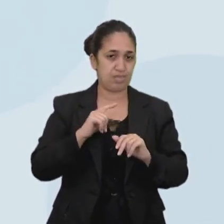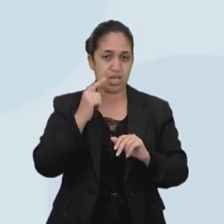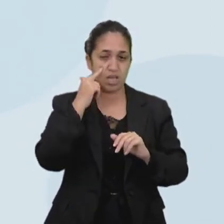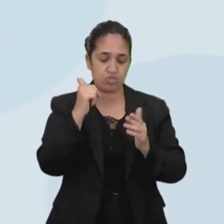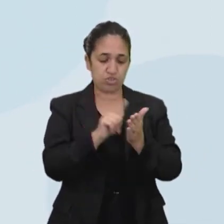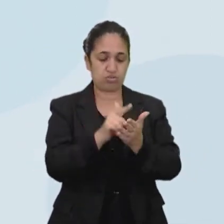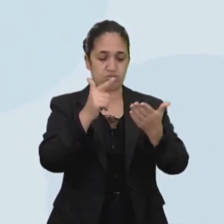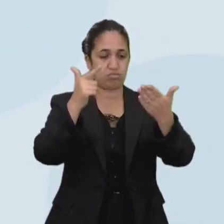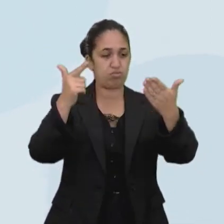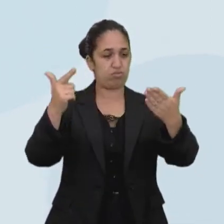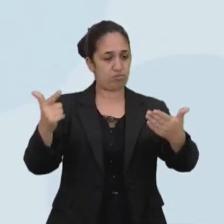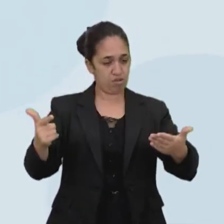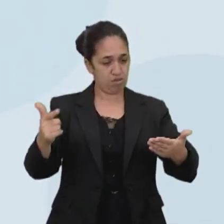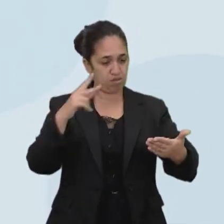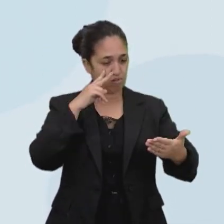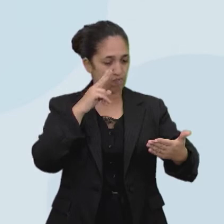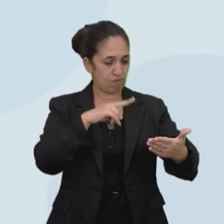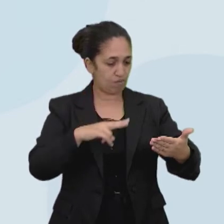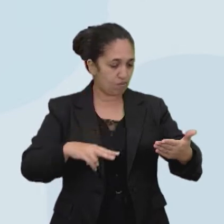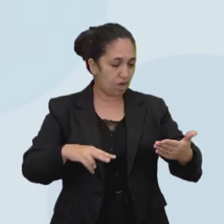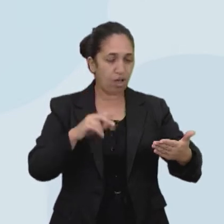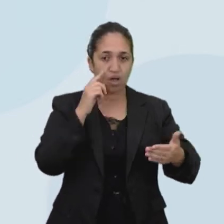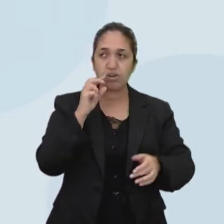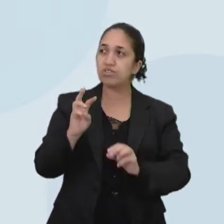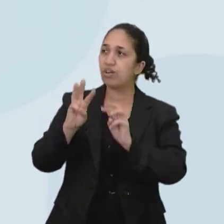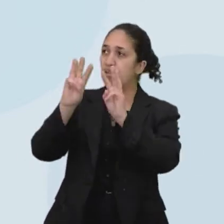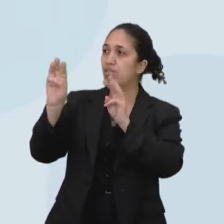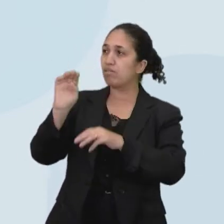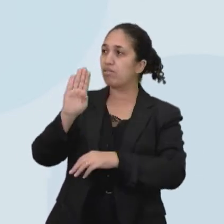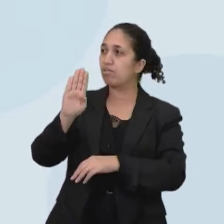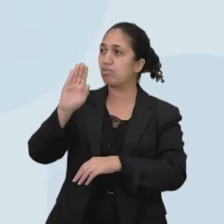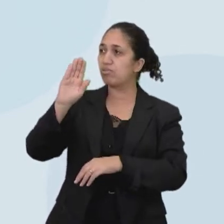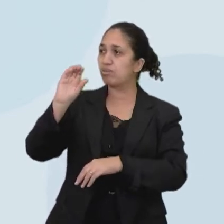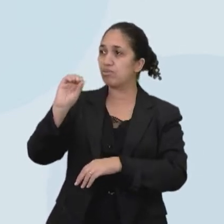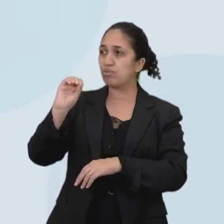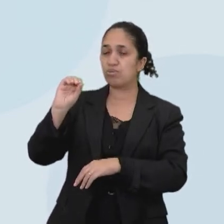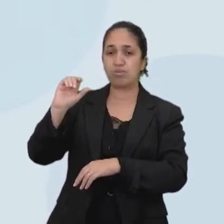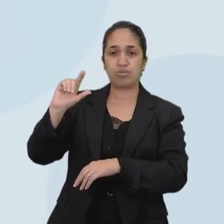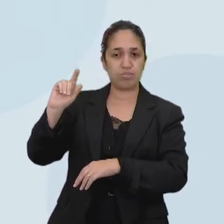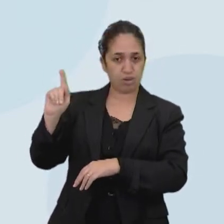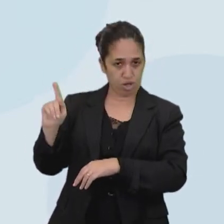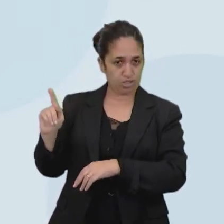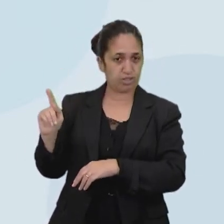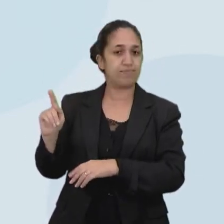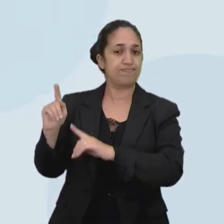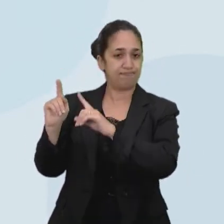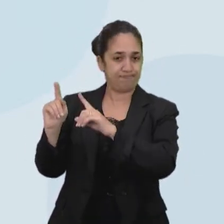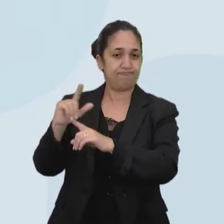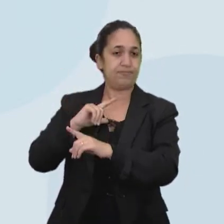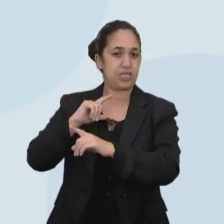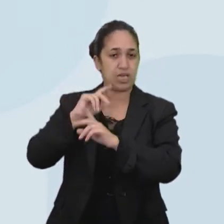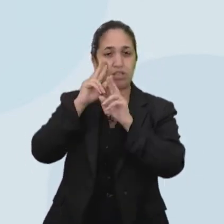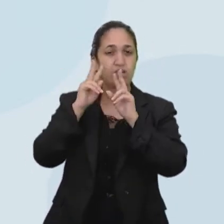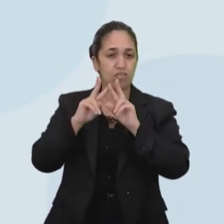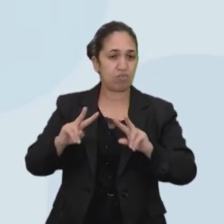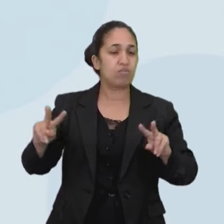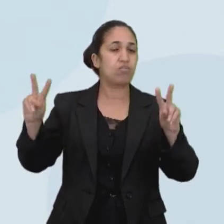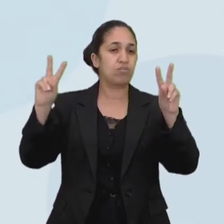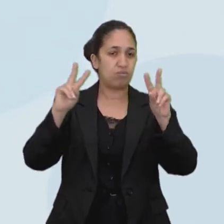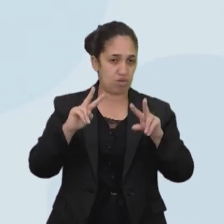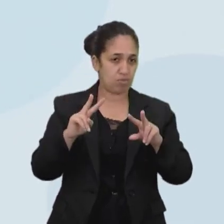jornal na mão, tanto quanto a gente está visualizando um blog, a gente tem essa parte visual, então é bem